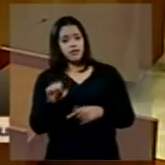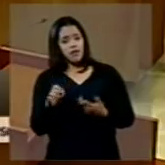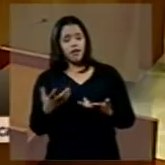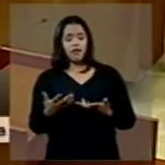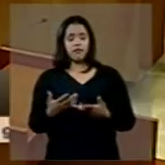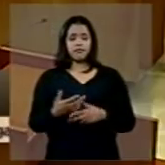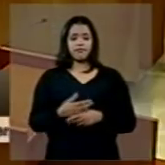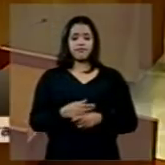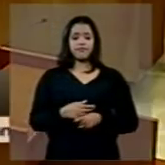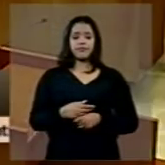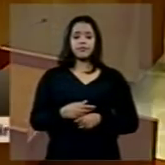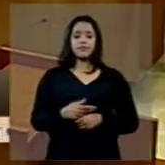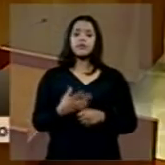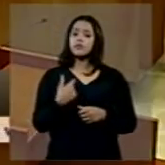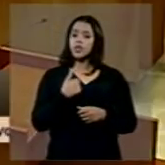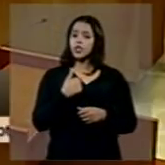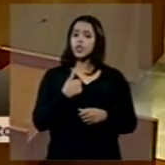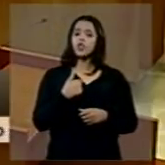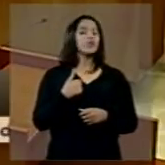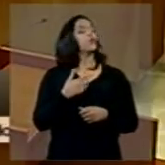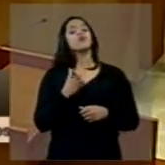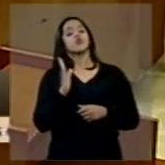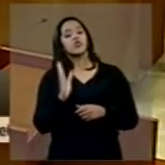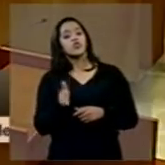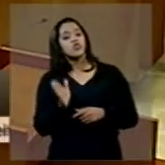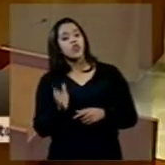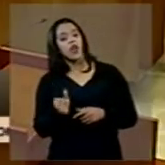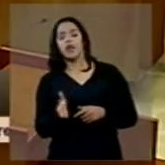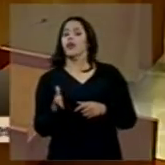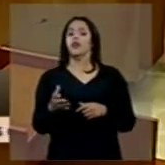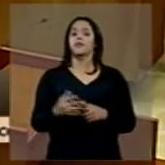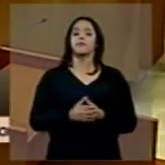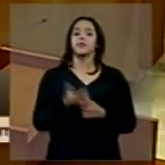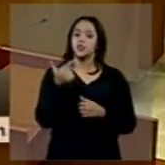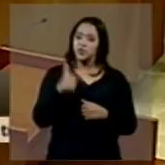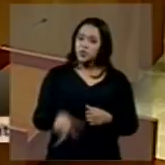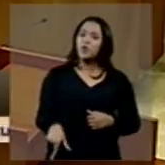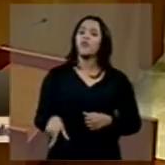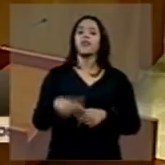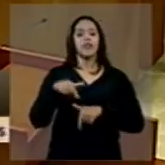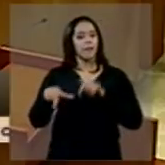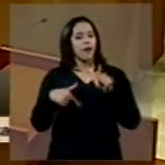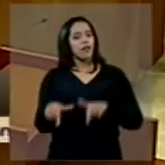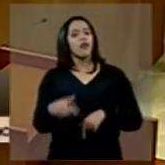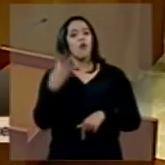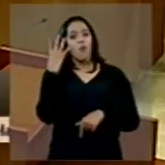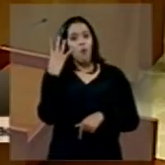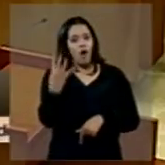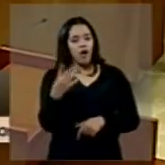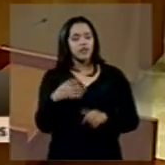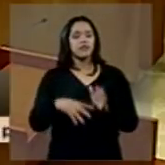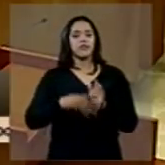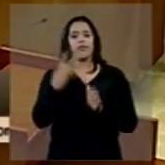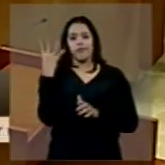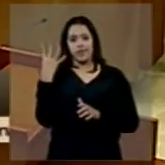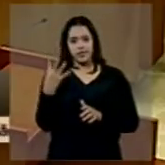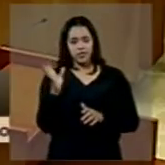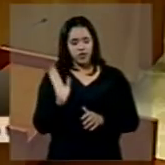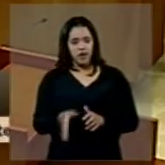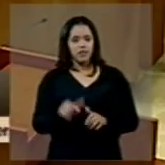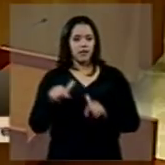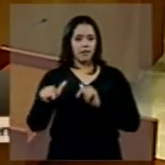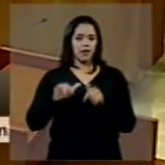Estou passando por lá pela quarta vez, né? A apontou, Sua Excelência,